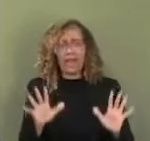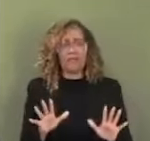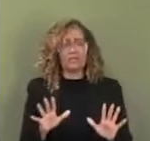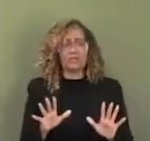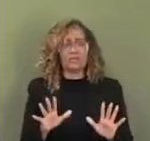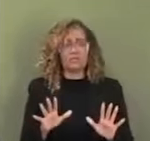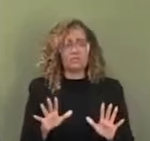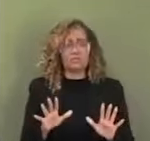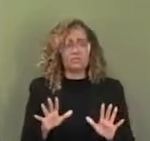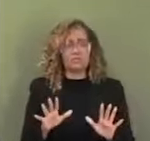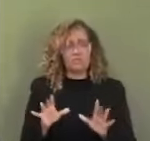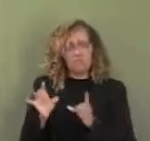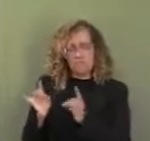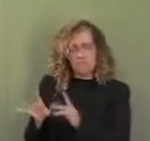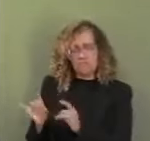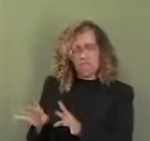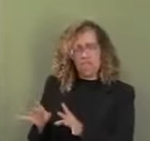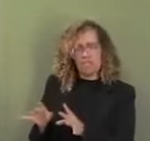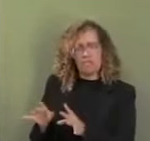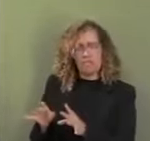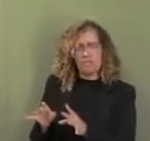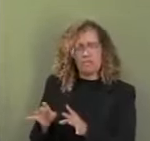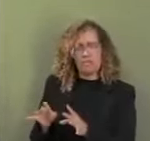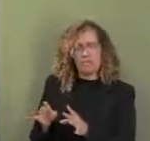receptação deve deixar de ser crime.